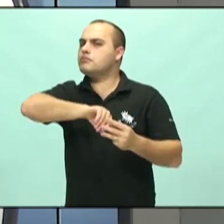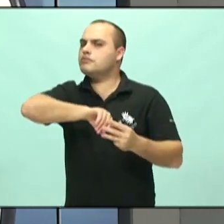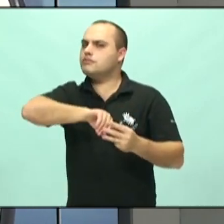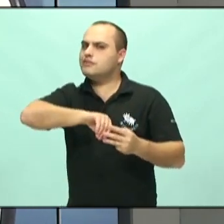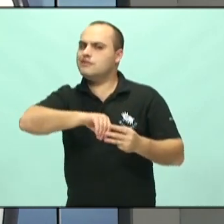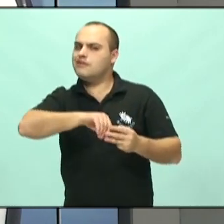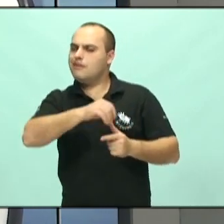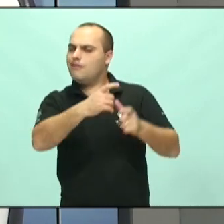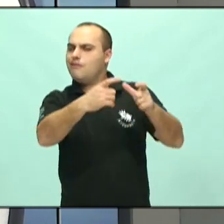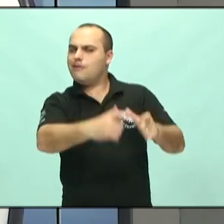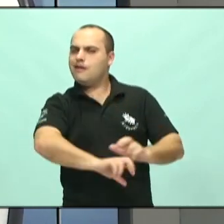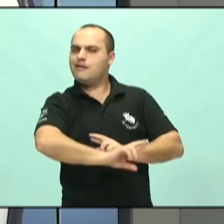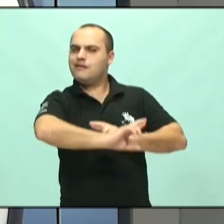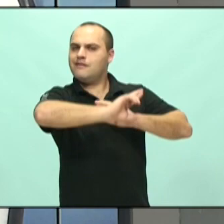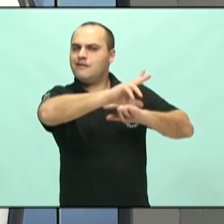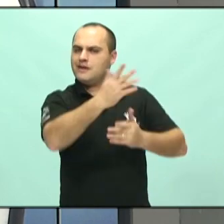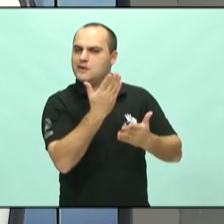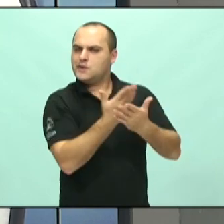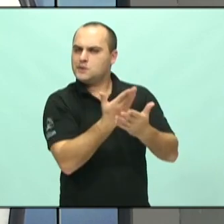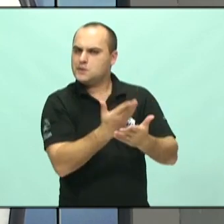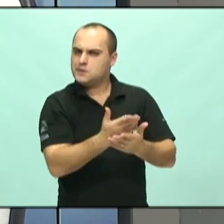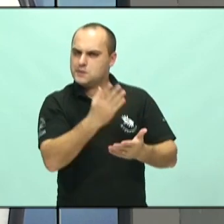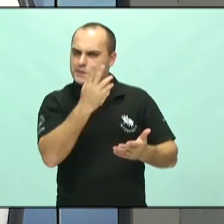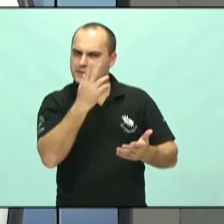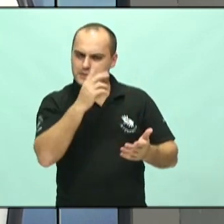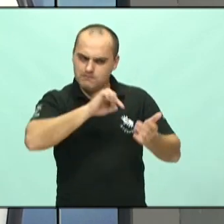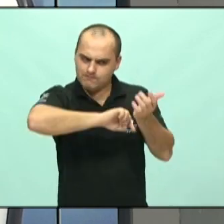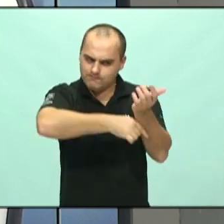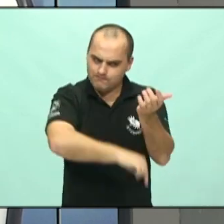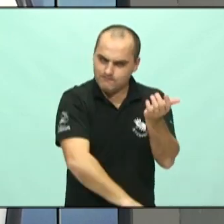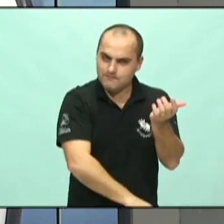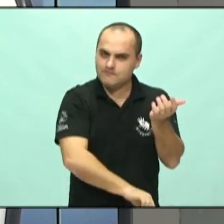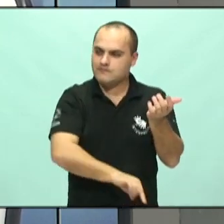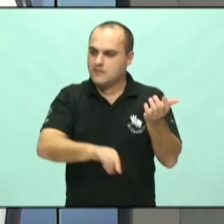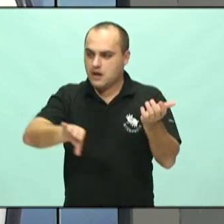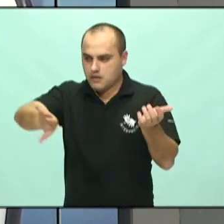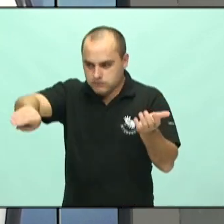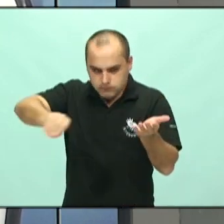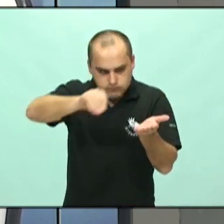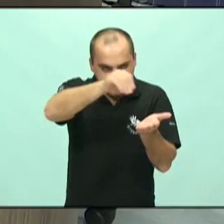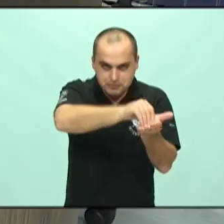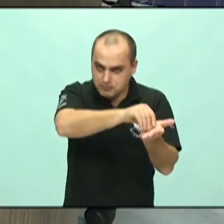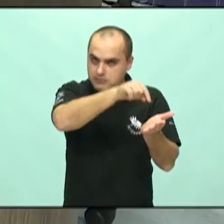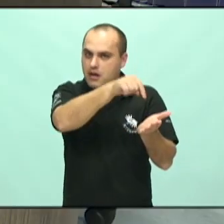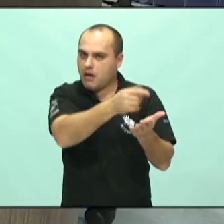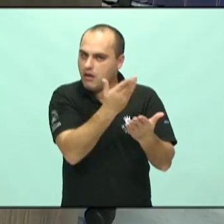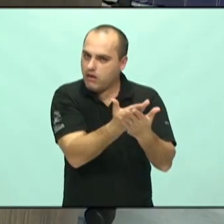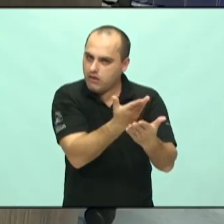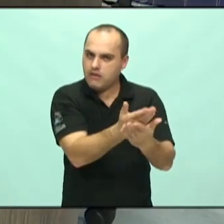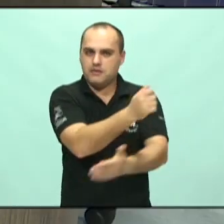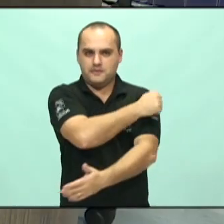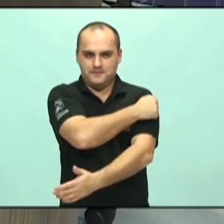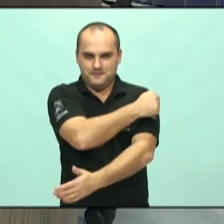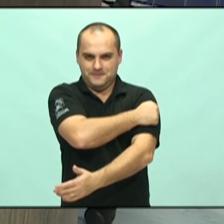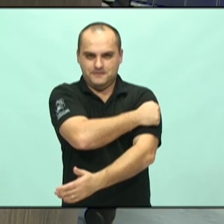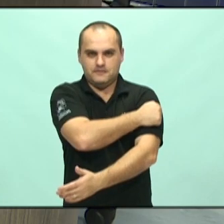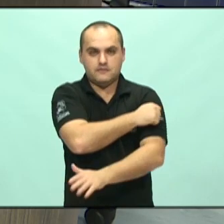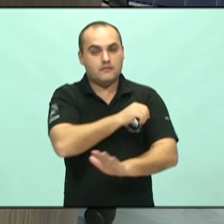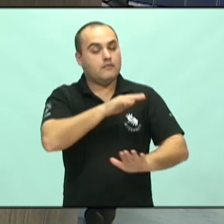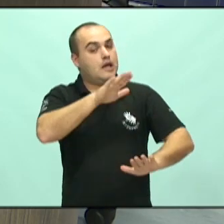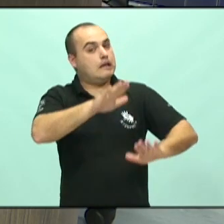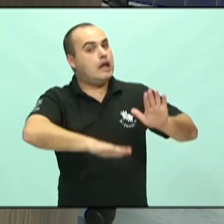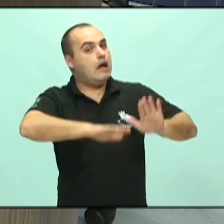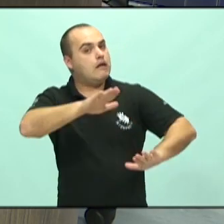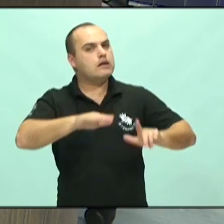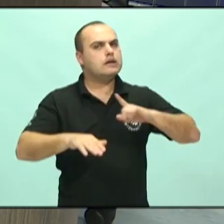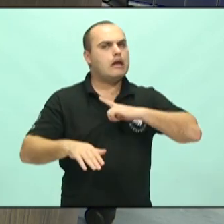mais diferenciado, de mais estudo, que a gente consegue dar uma outra atenção para eles, né? Então, talvez aí a gente tenha no